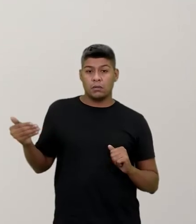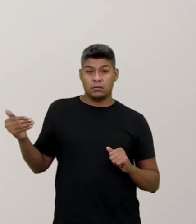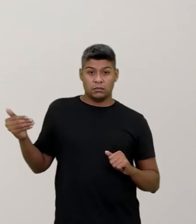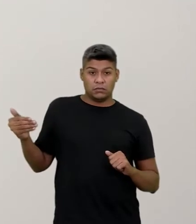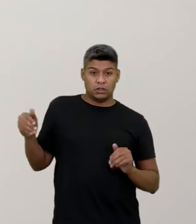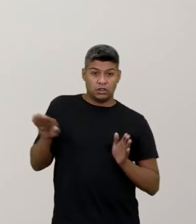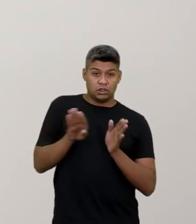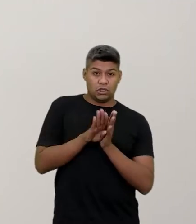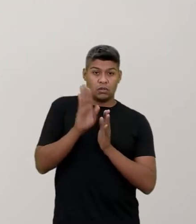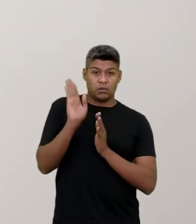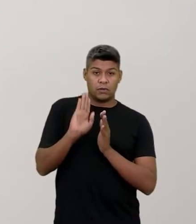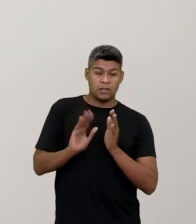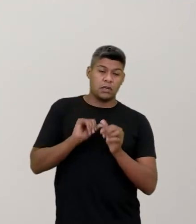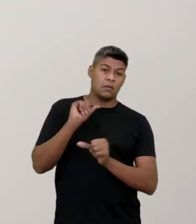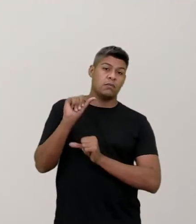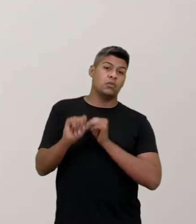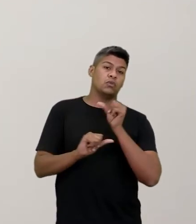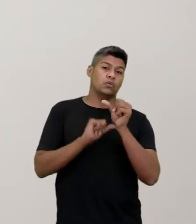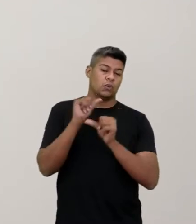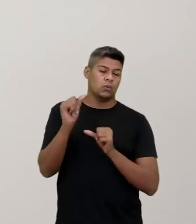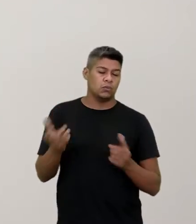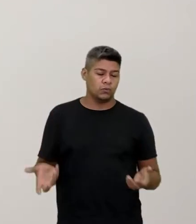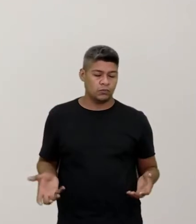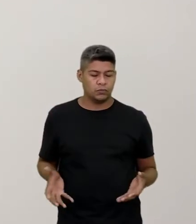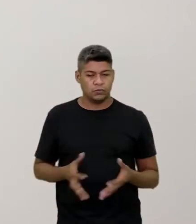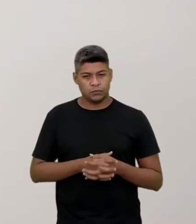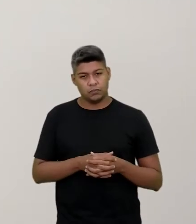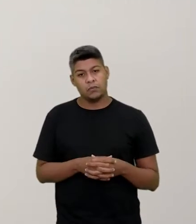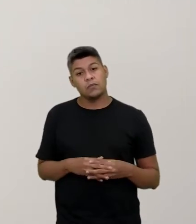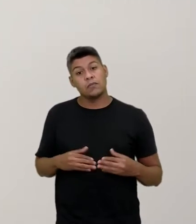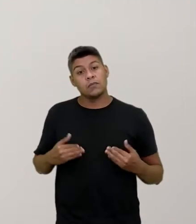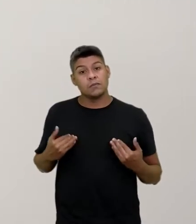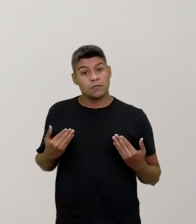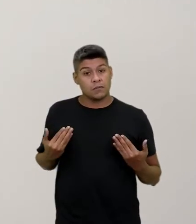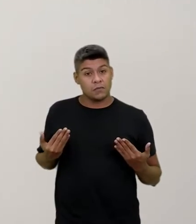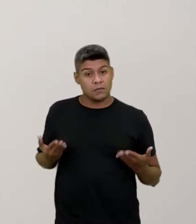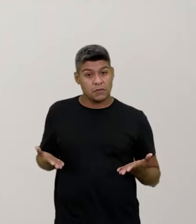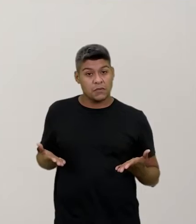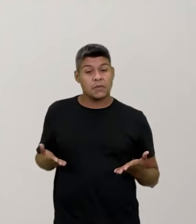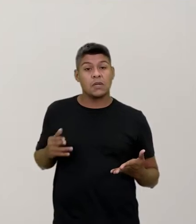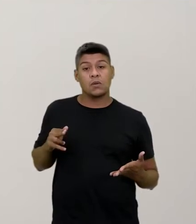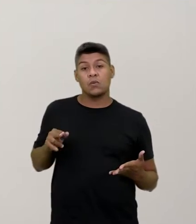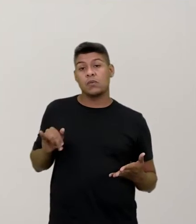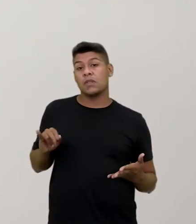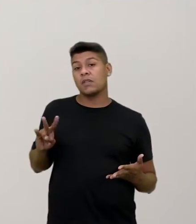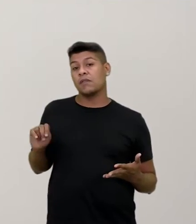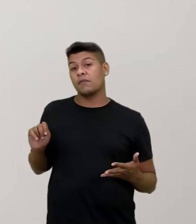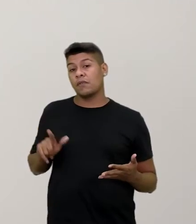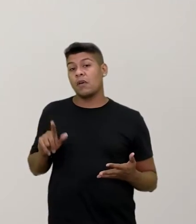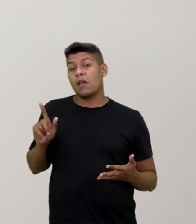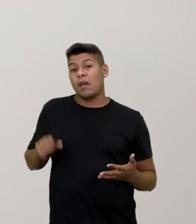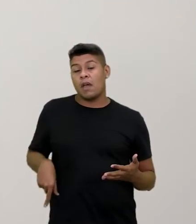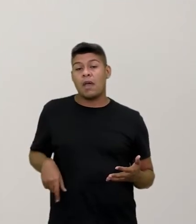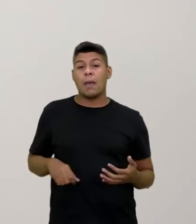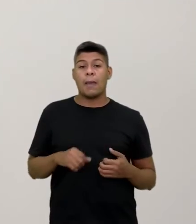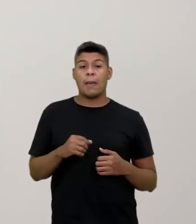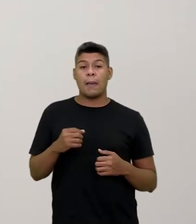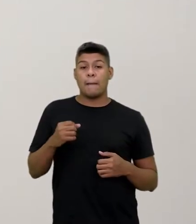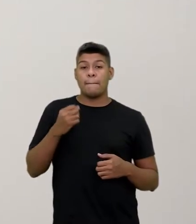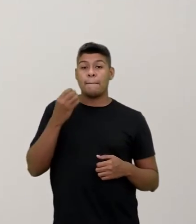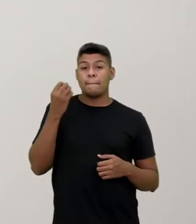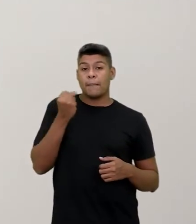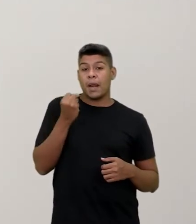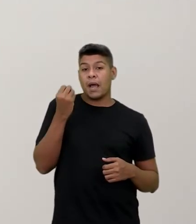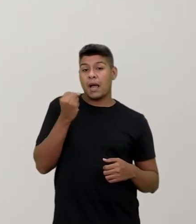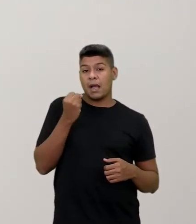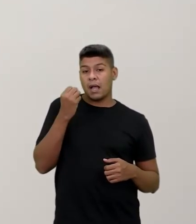sabe um pouco disso, até mesmo pela mídia. Então as graduações lá do jiu-jitsu são a faixa branca com 4